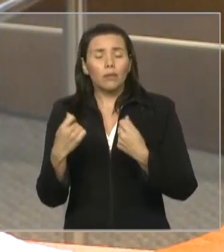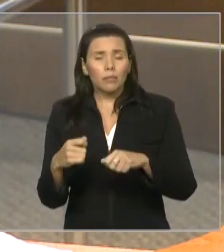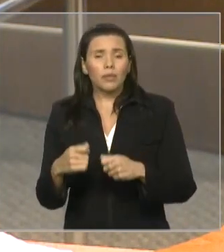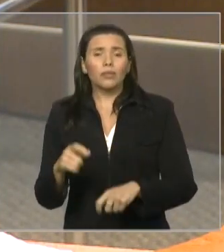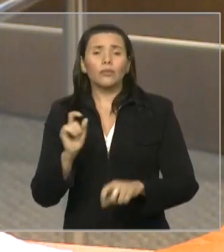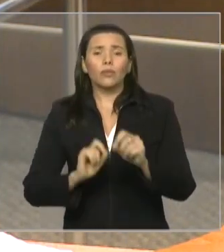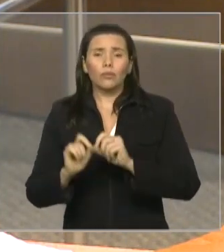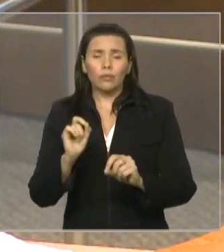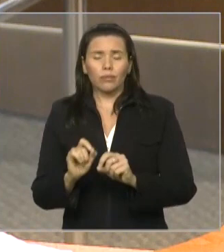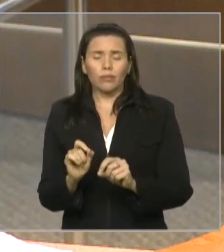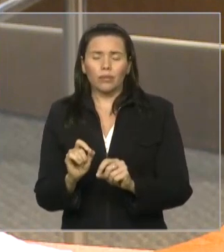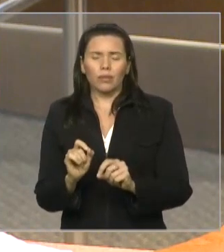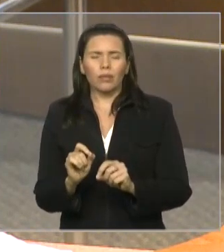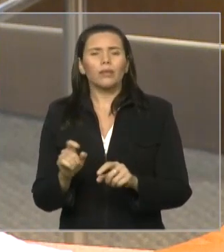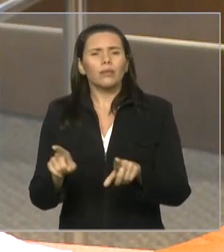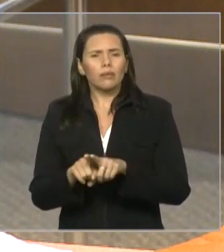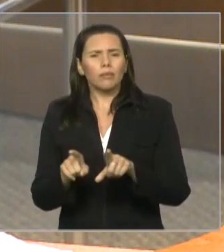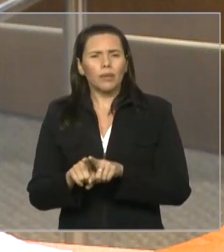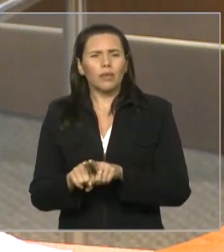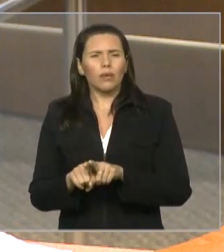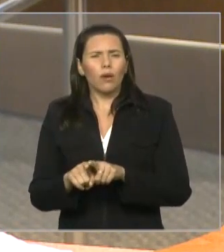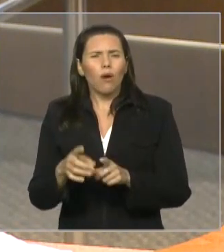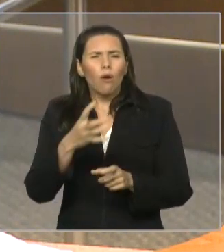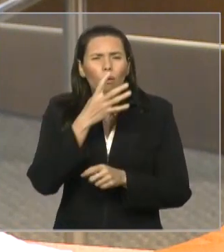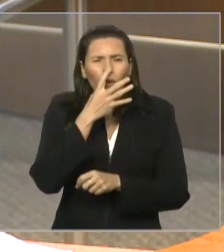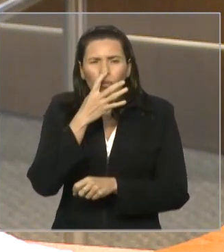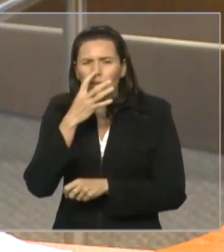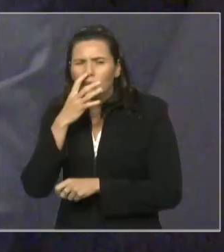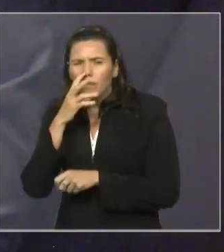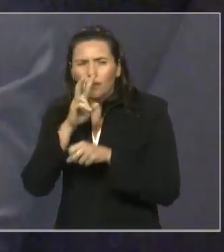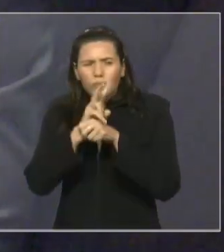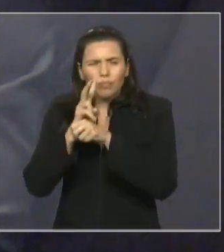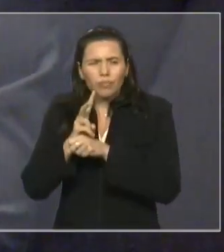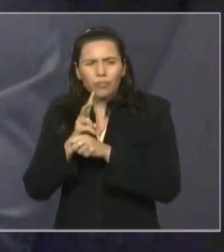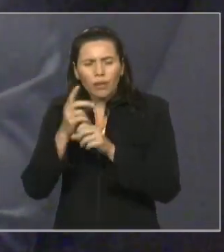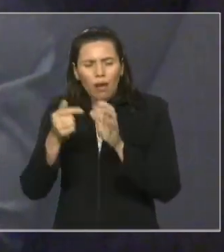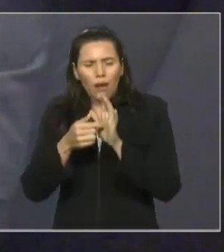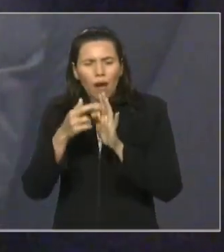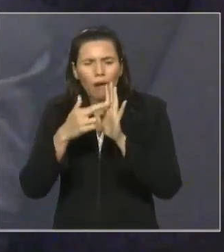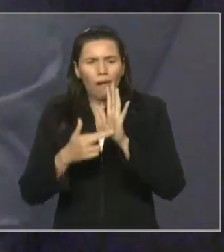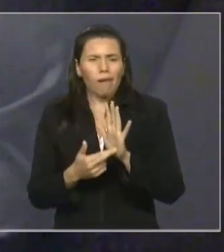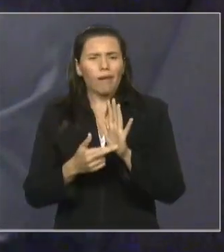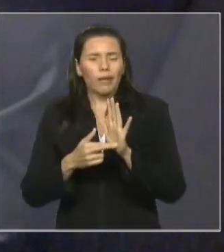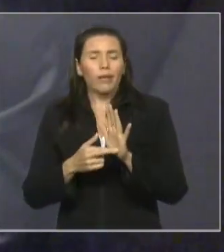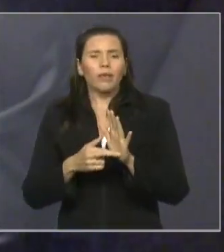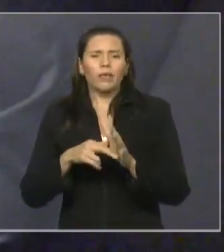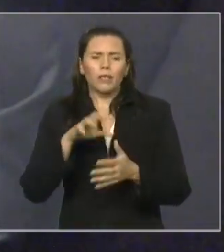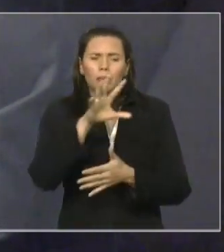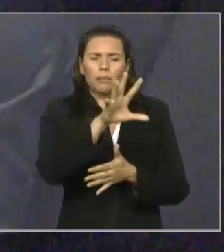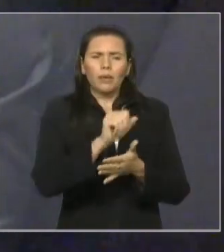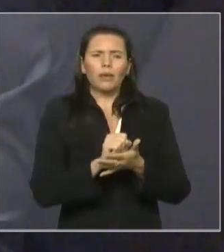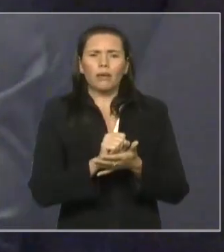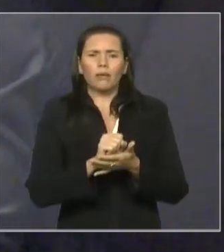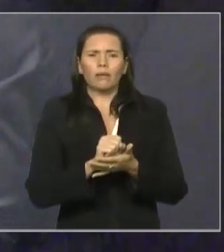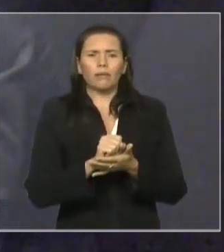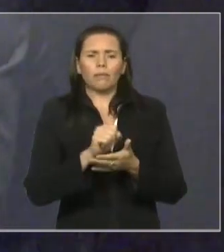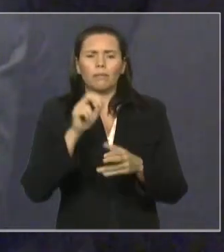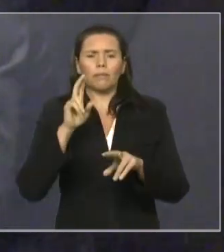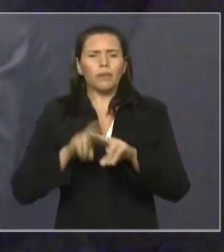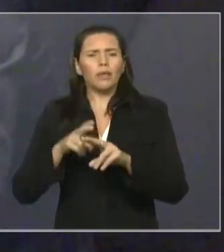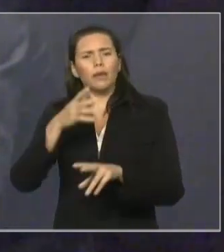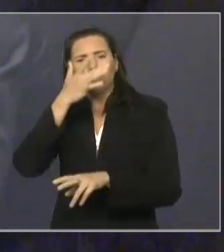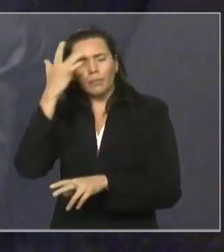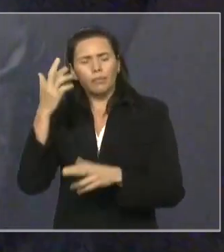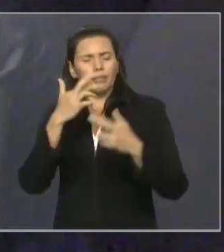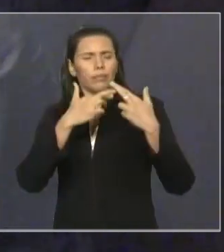de impunidade é que faz com que o infrator descumpra a lei. Então, é importante termos, assim como você destaca, uma delegacia